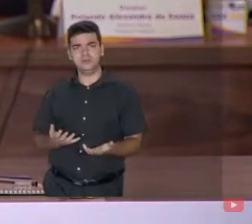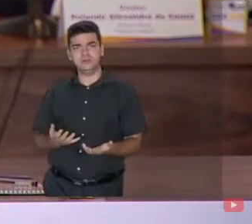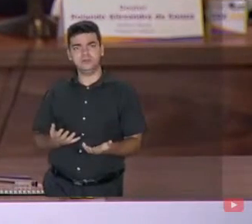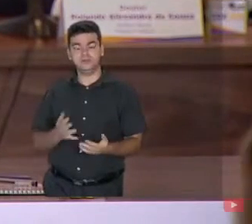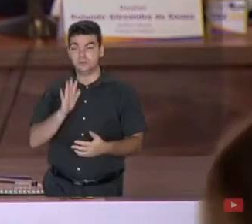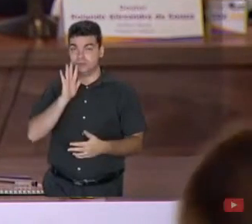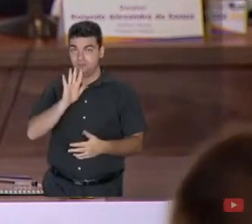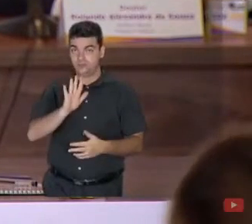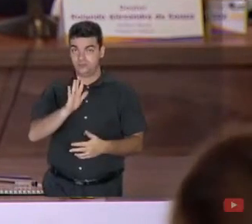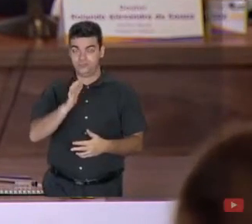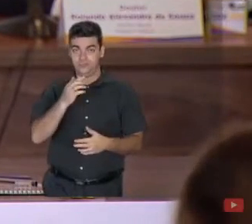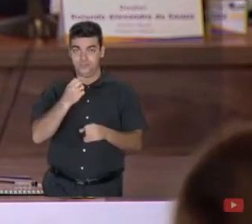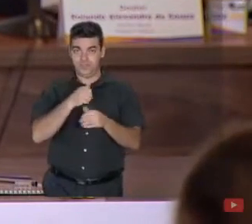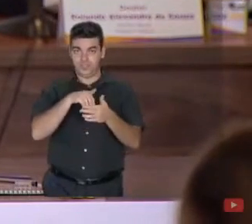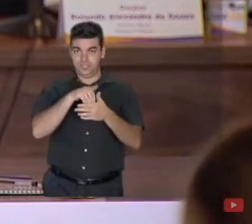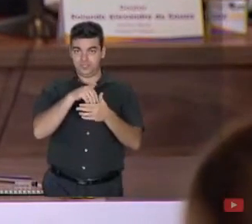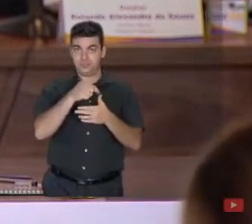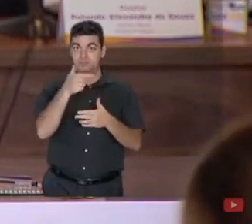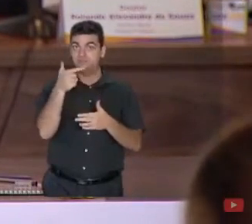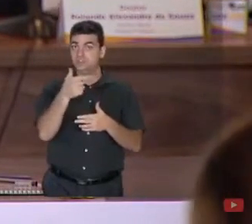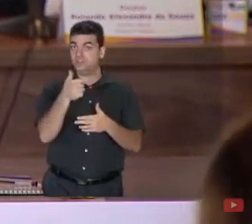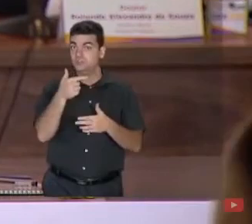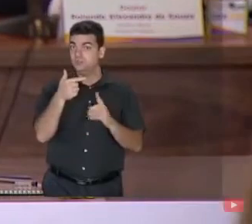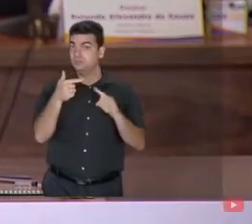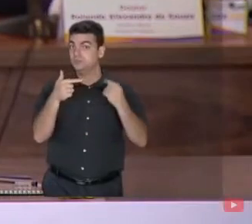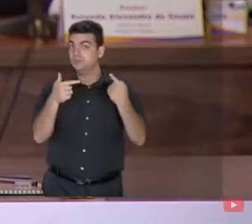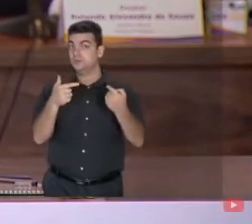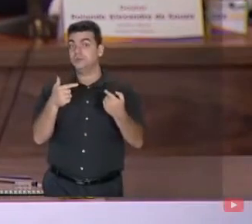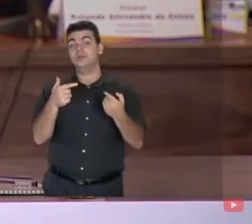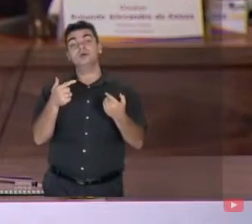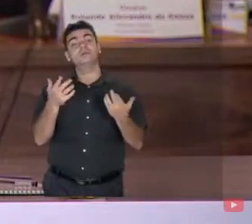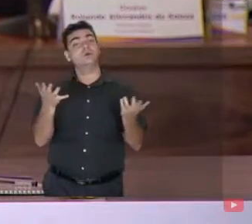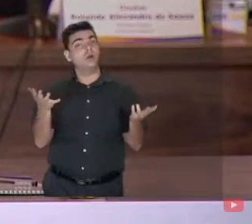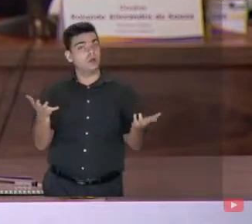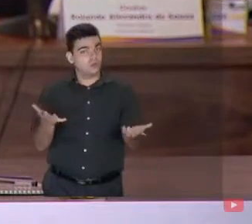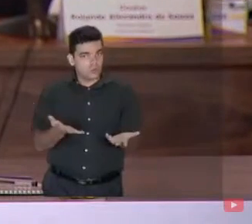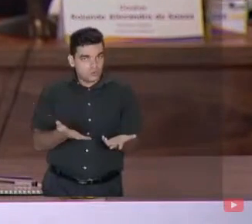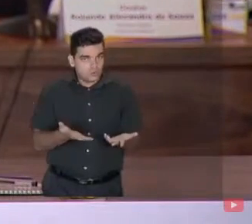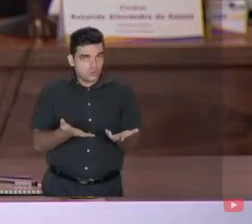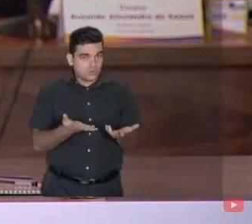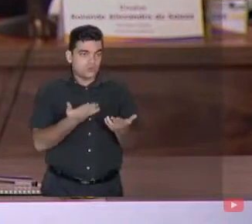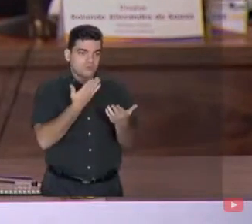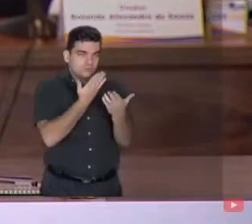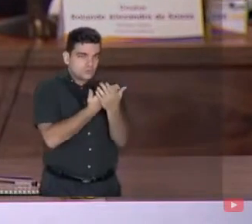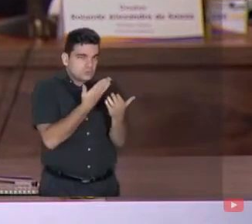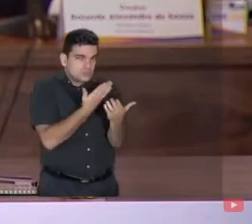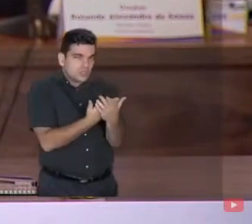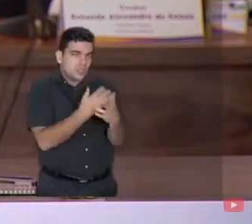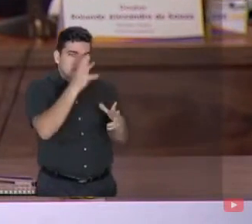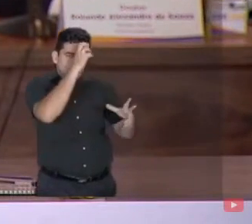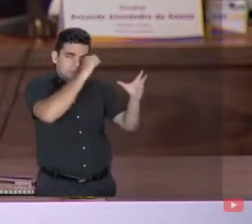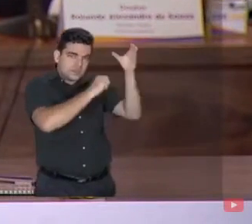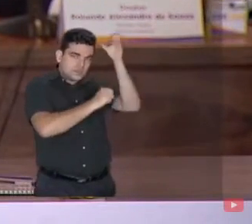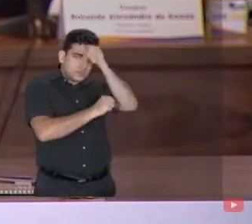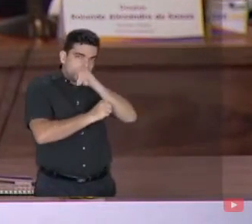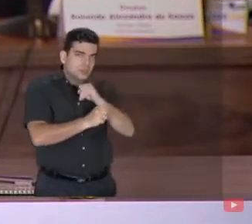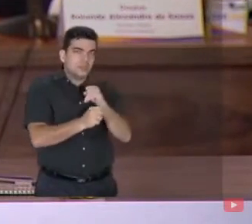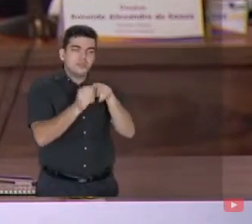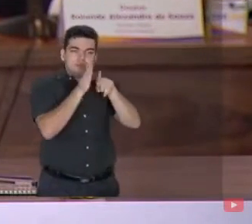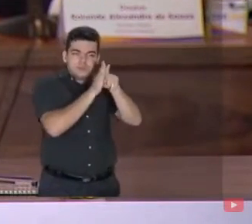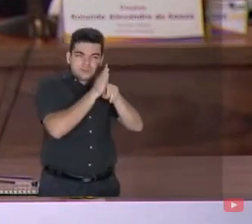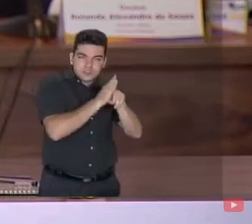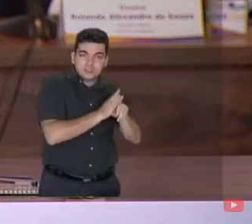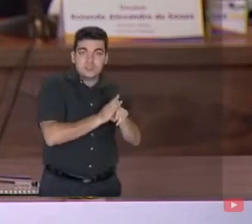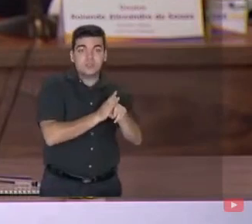Quanto a 2022, evidente que essa experiência será avaliada pelo ministro Luiz Roberto Barroso,